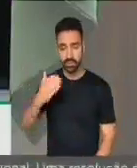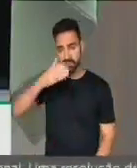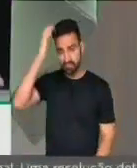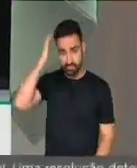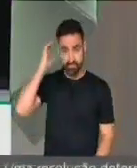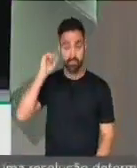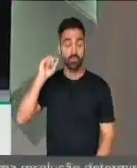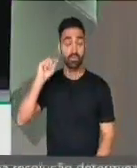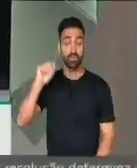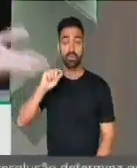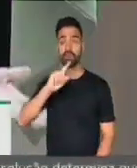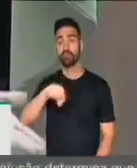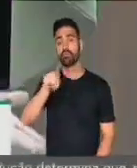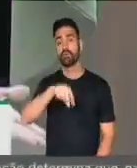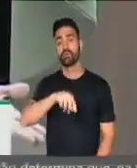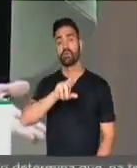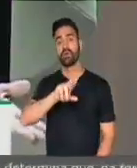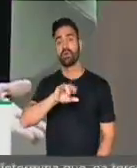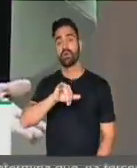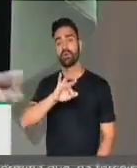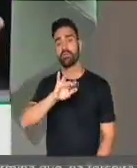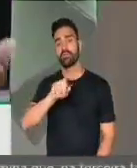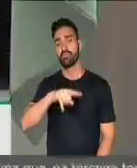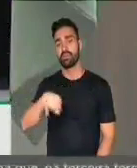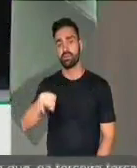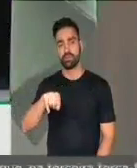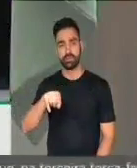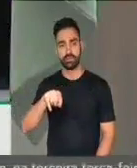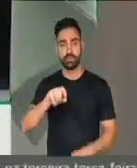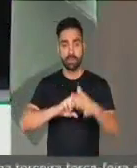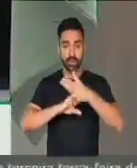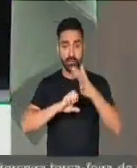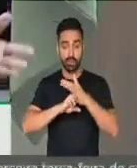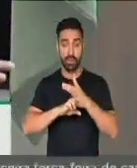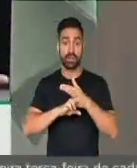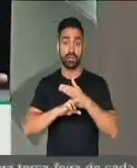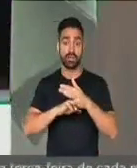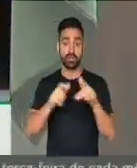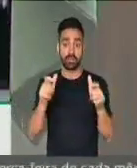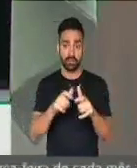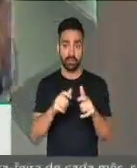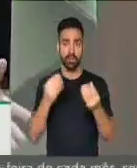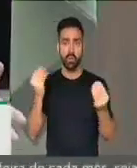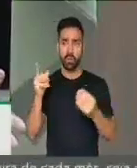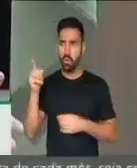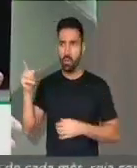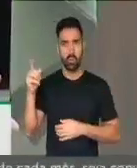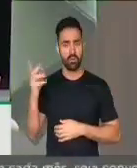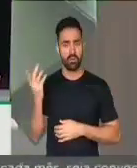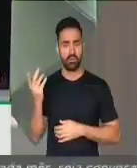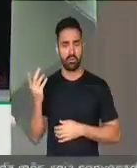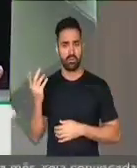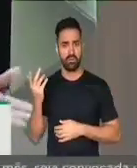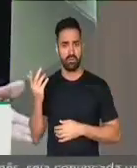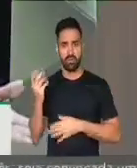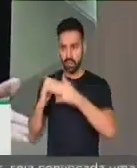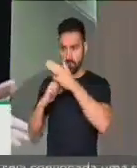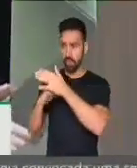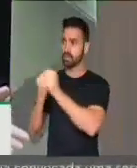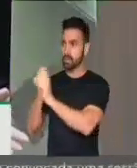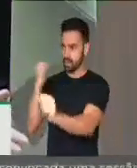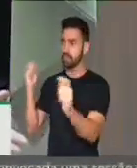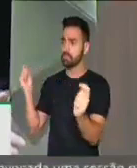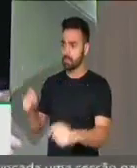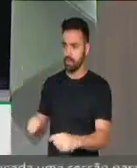vetou que é o reffis para os pequenos não é possível que o grande tenha o refinanciamento e os